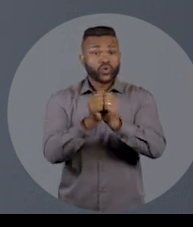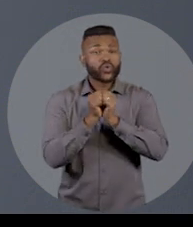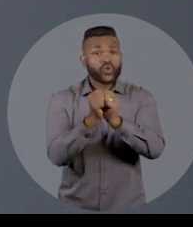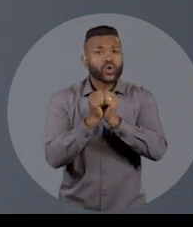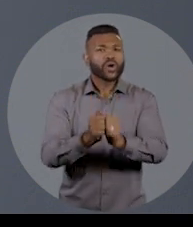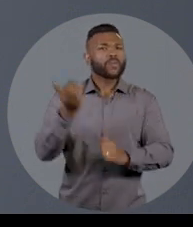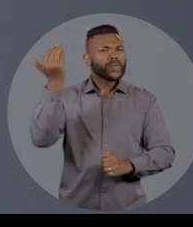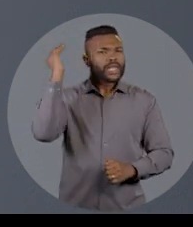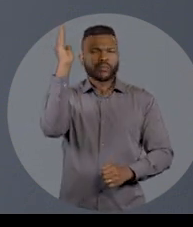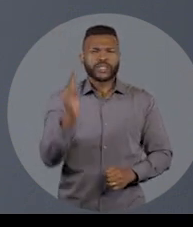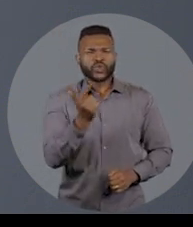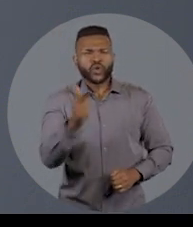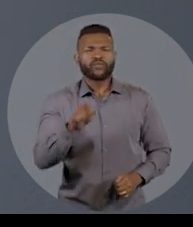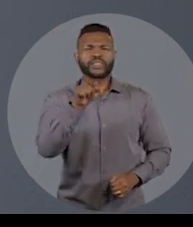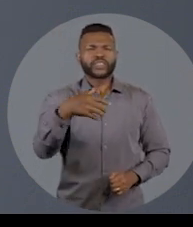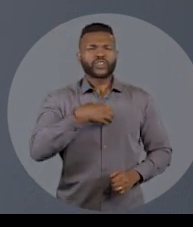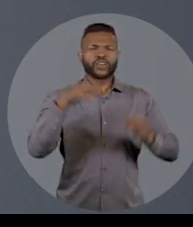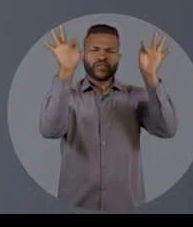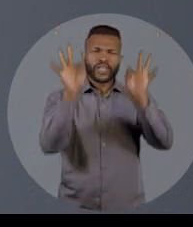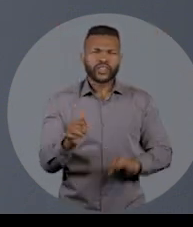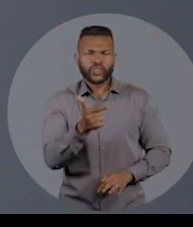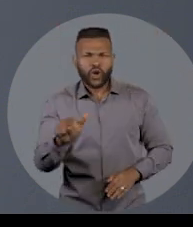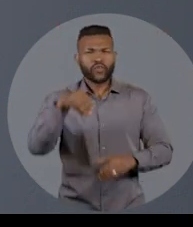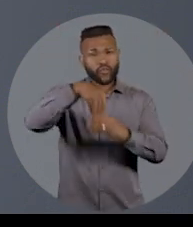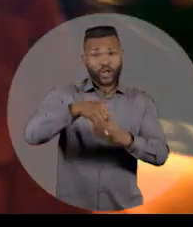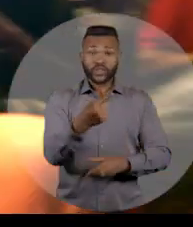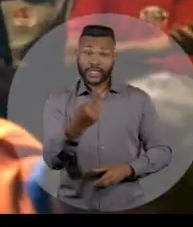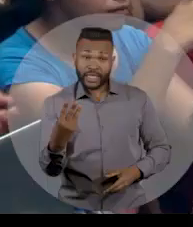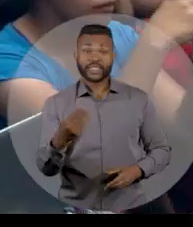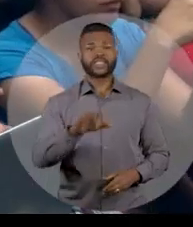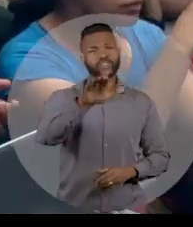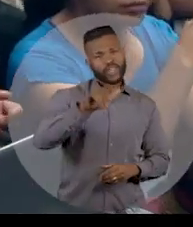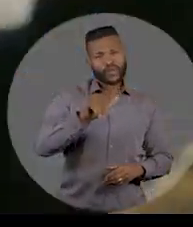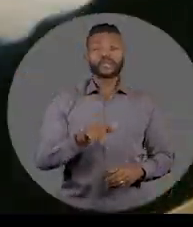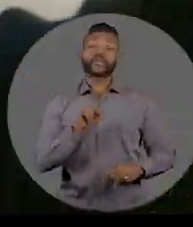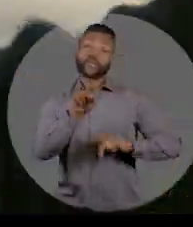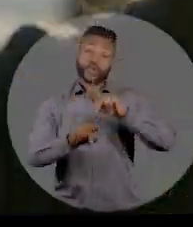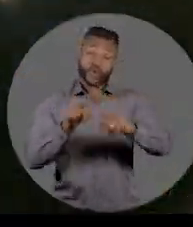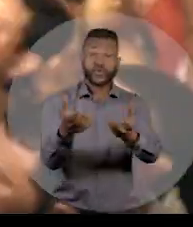trazer aquele Brasil de volta para você ser feliz de novo. Vote 13. Chama!